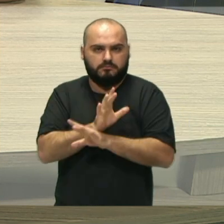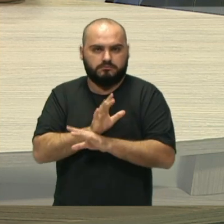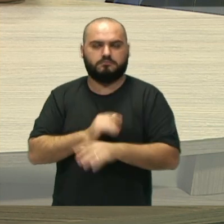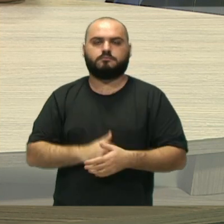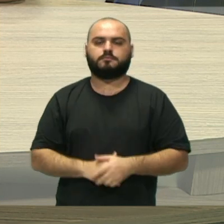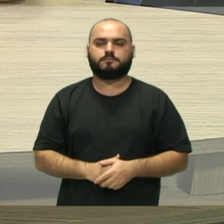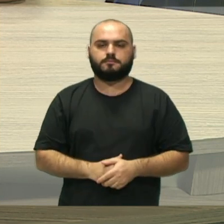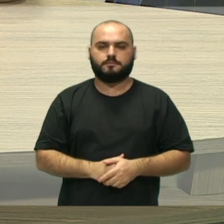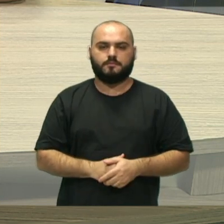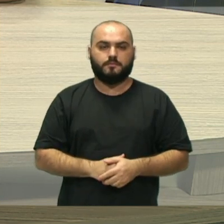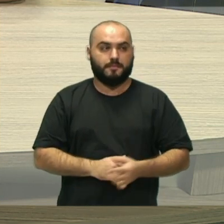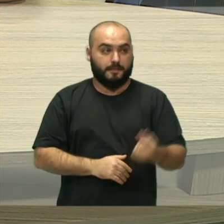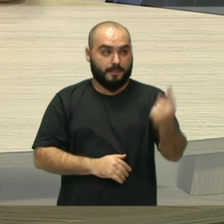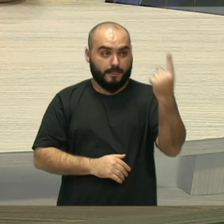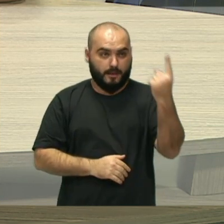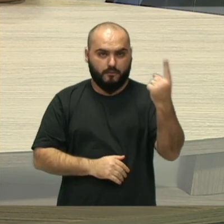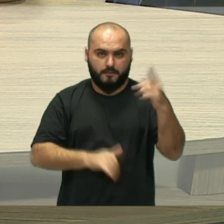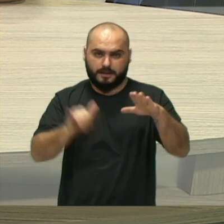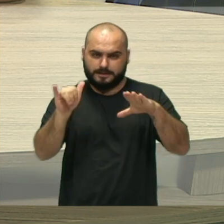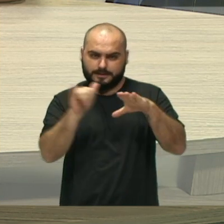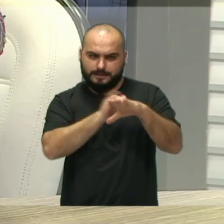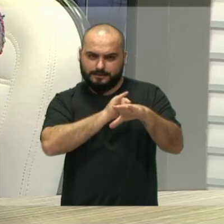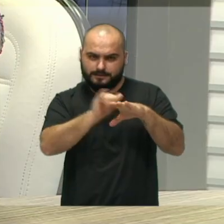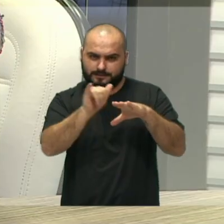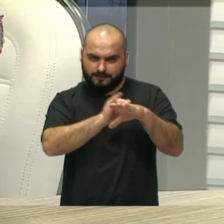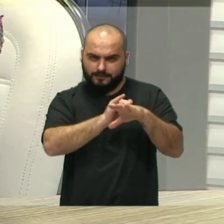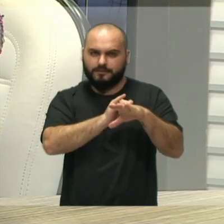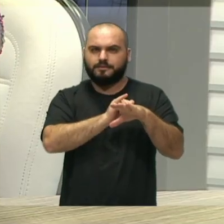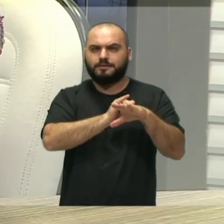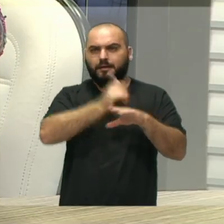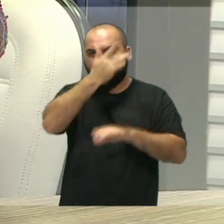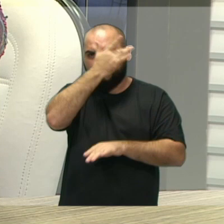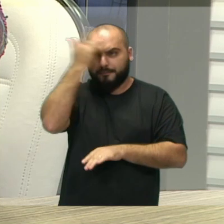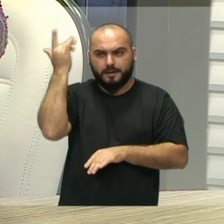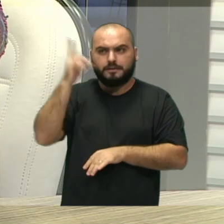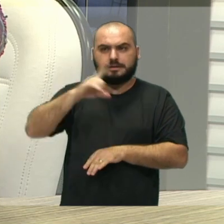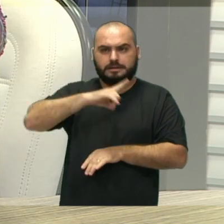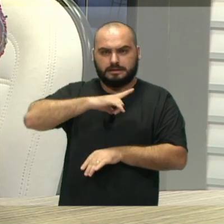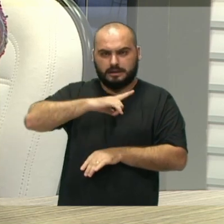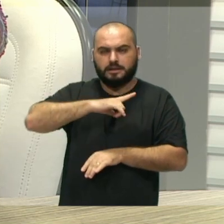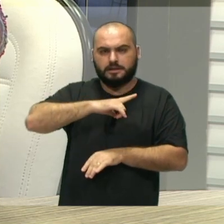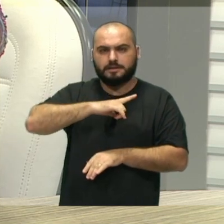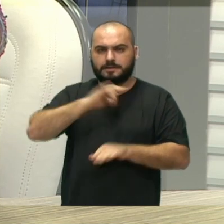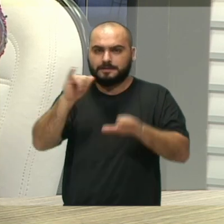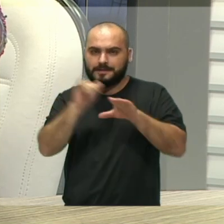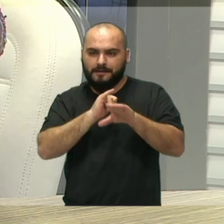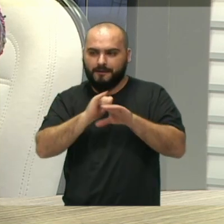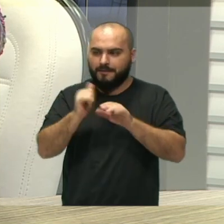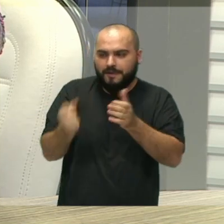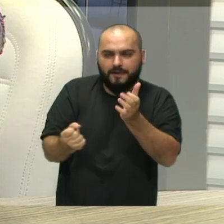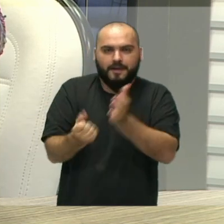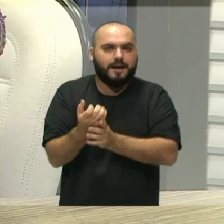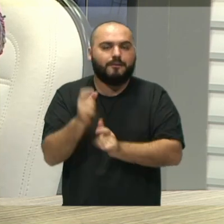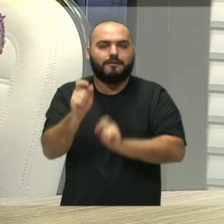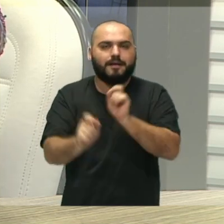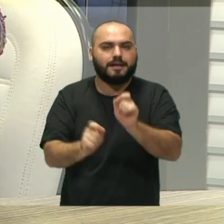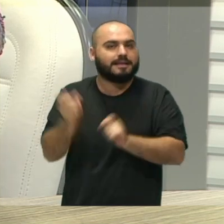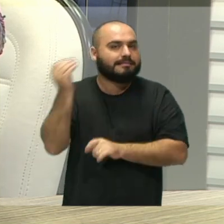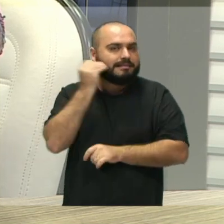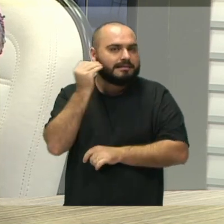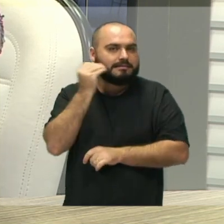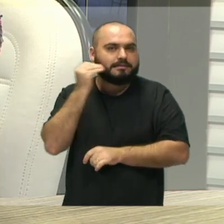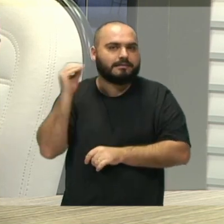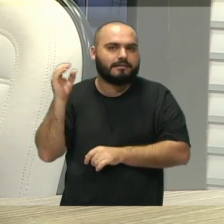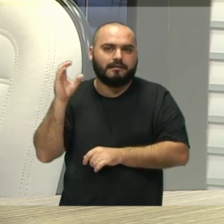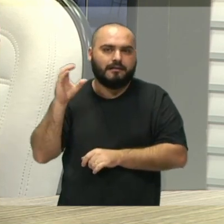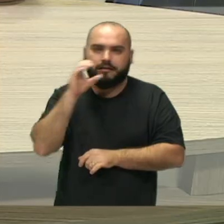coisas, inclusive, algumas estratégias, né, as pessoas acabaram desenvolvendo para tentar passar por isso da melhor forma